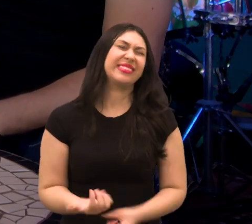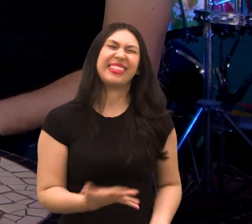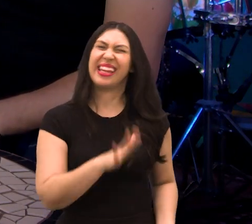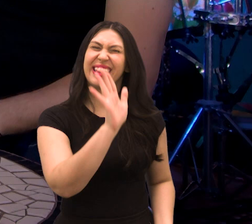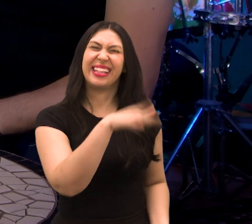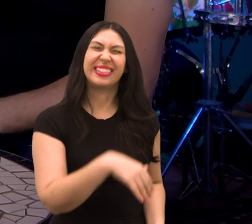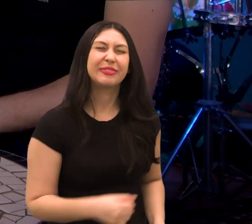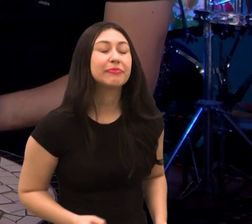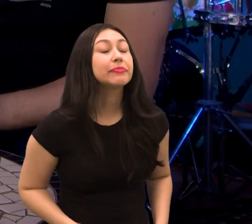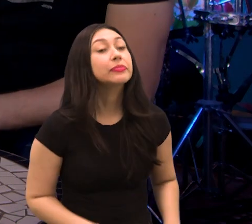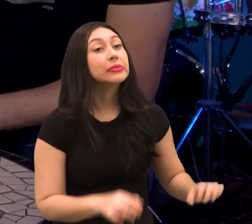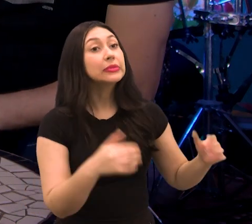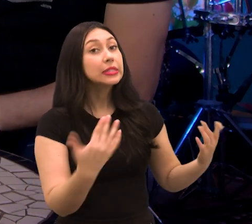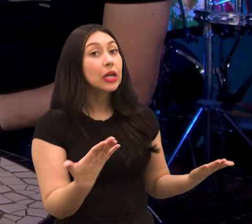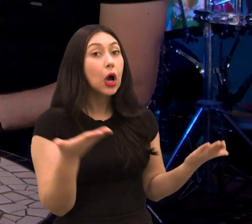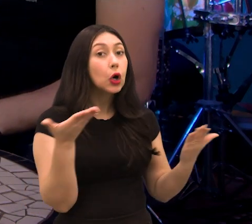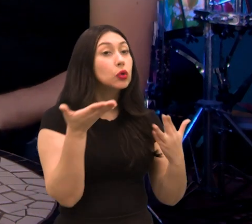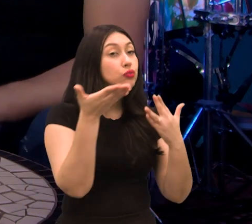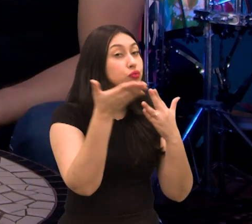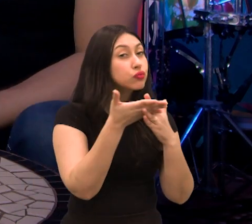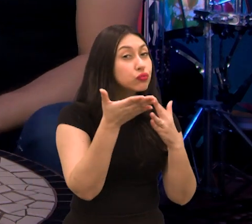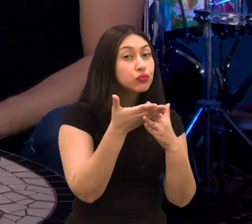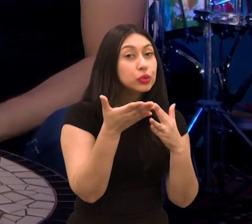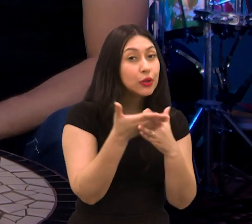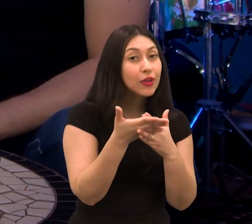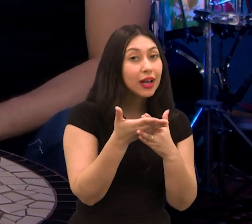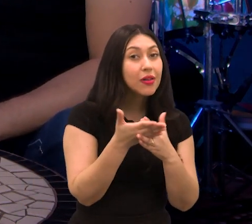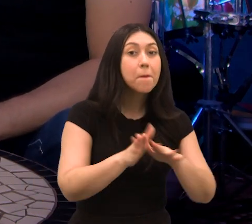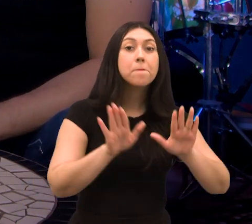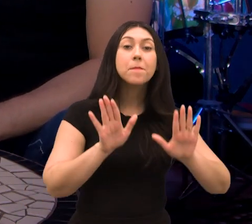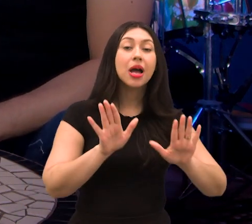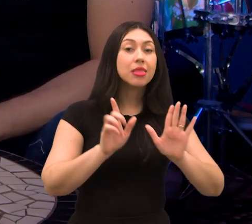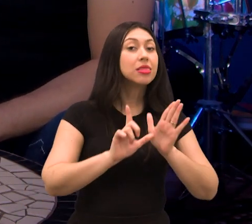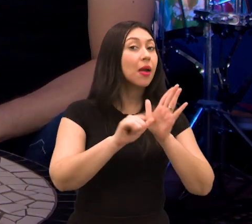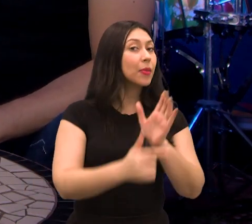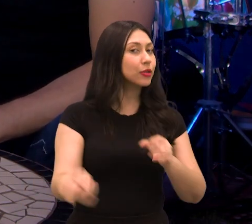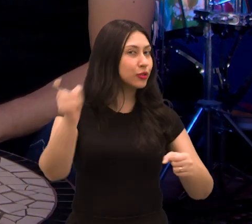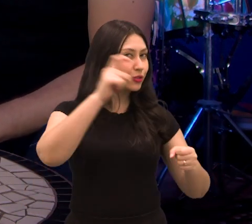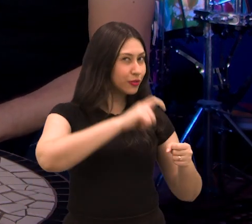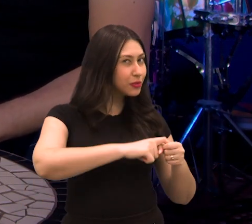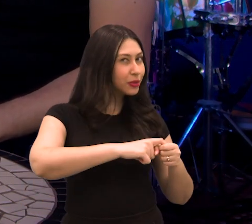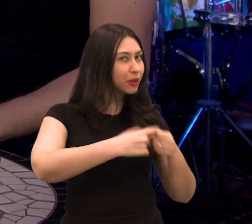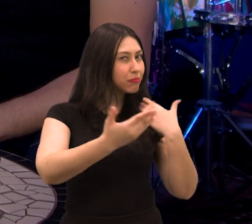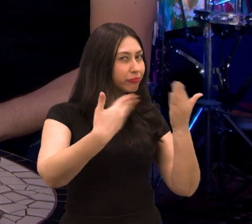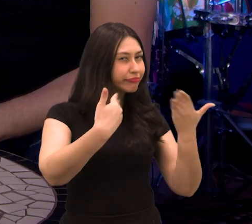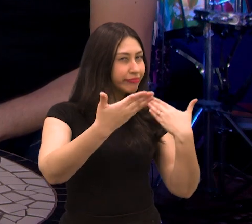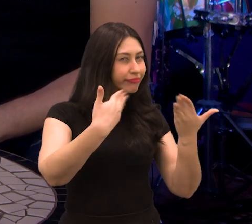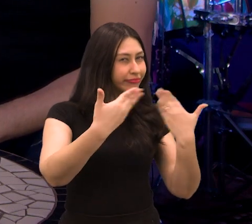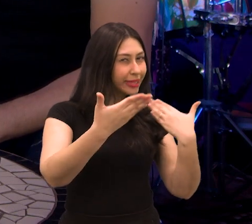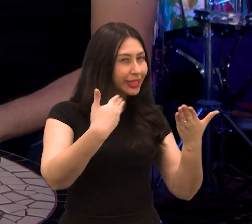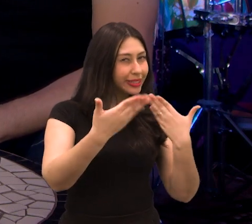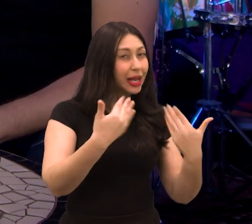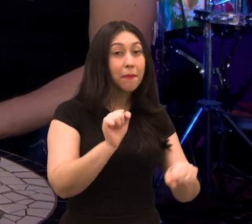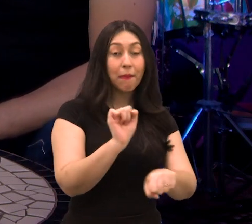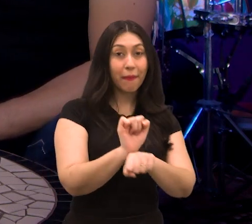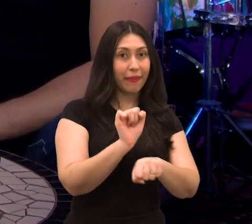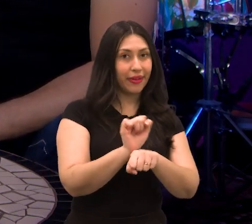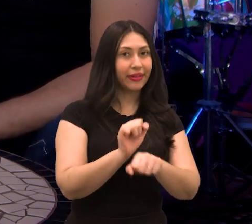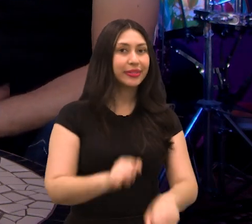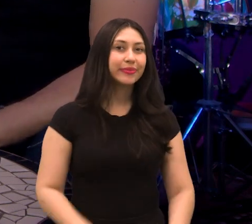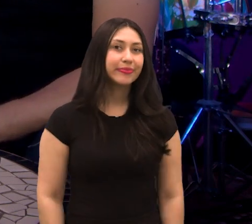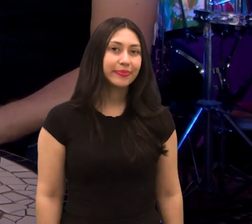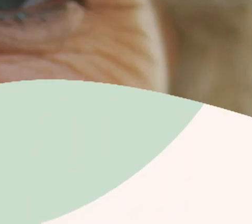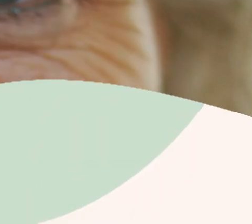pouquinho. A gente vai dar um breve intervalo aqui no Entrevistas, mas já já a gente tem mais Peleco aqui no nosso programa Entrevistas. Não saia